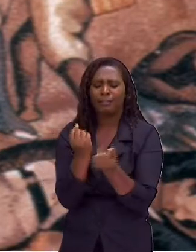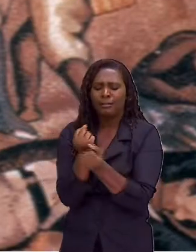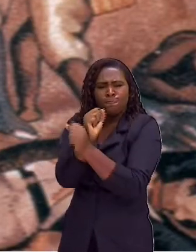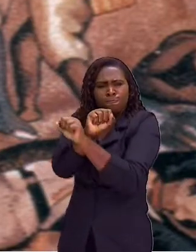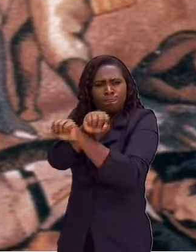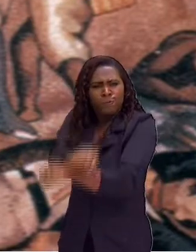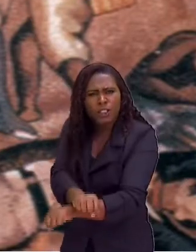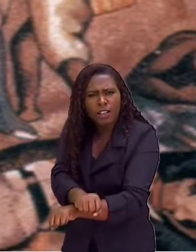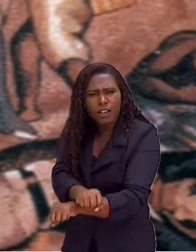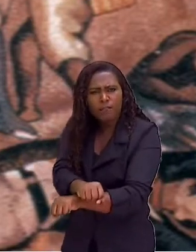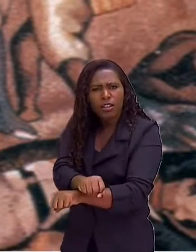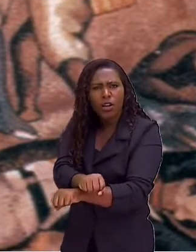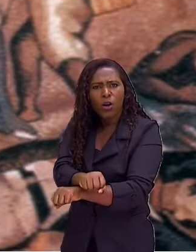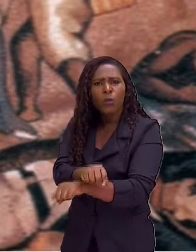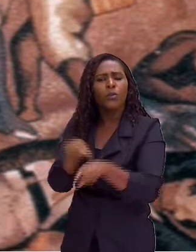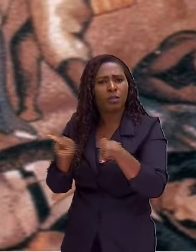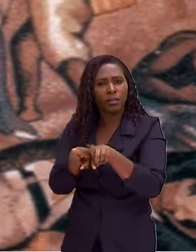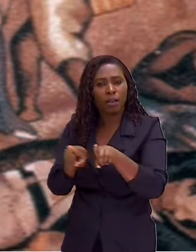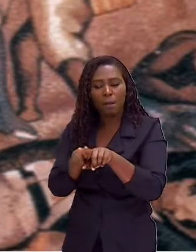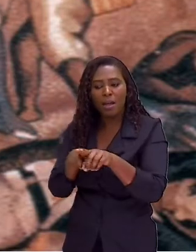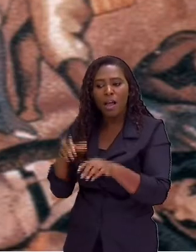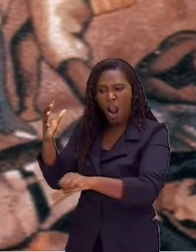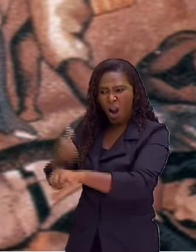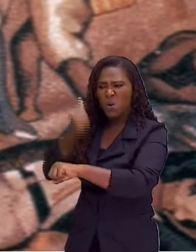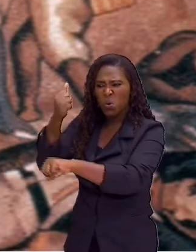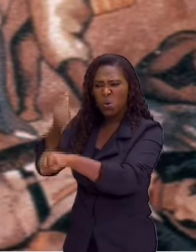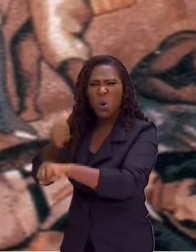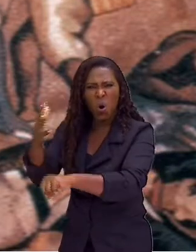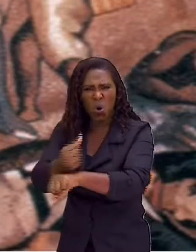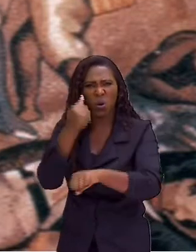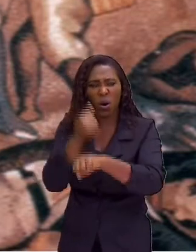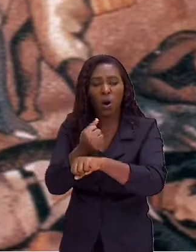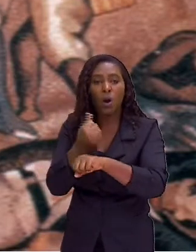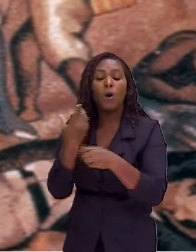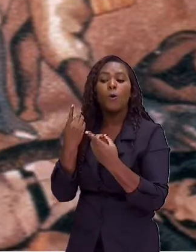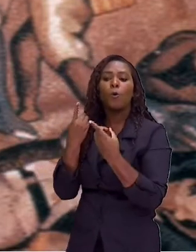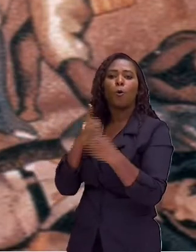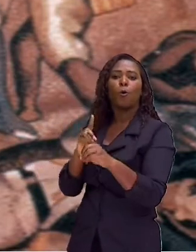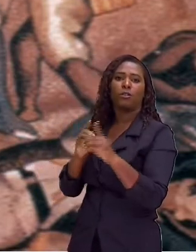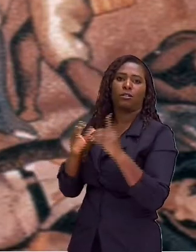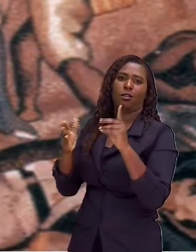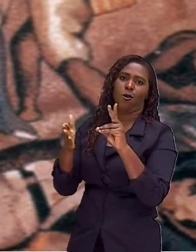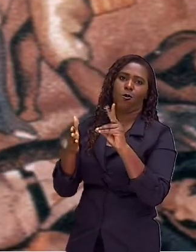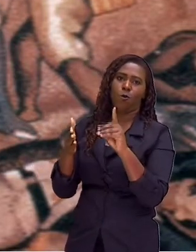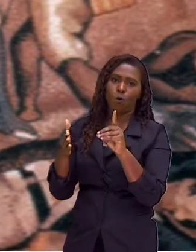populações indígenas. Hidalgo mesclava ideias